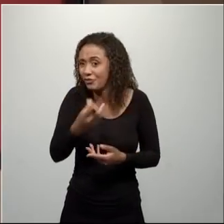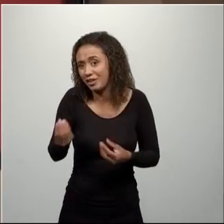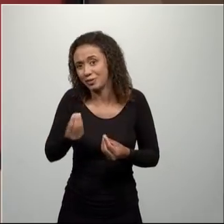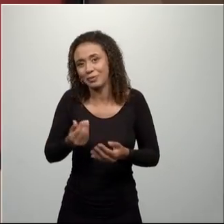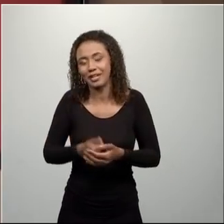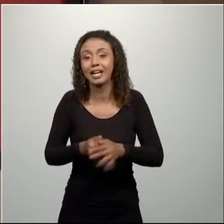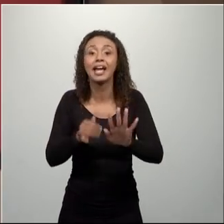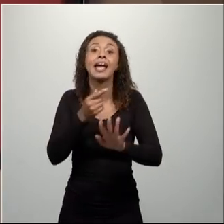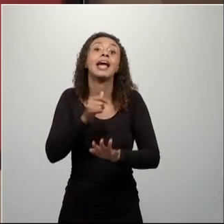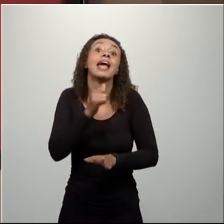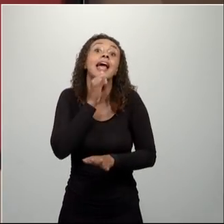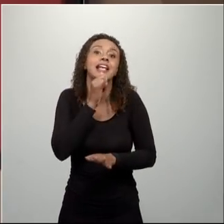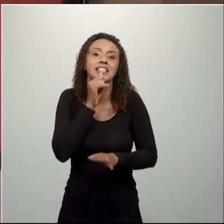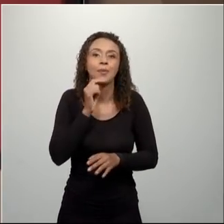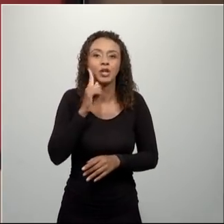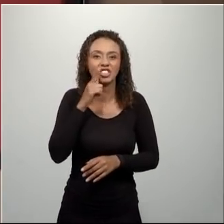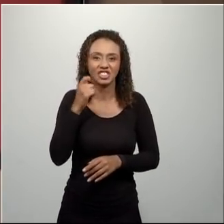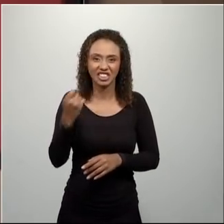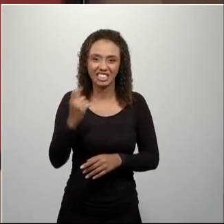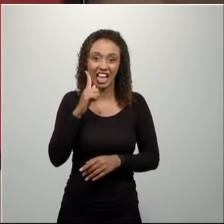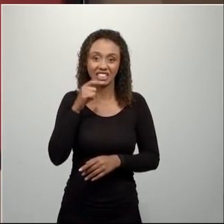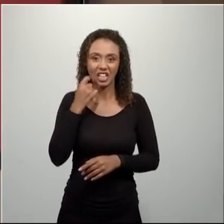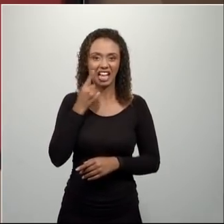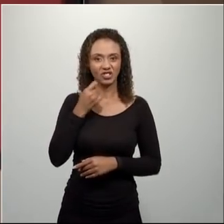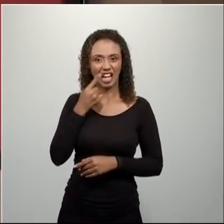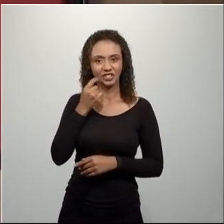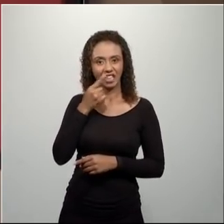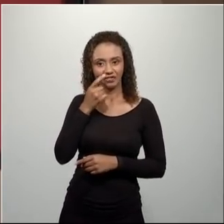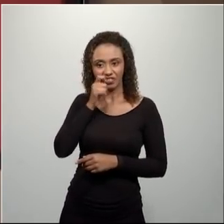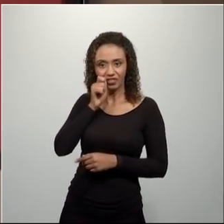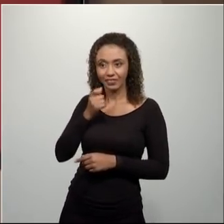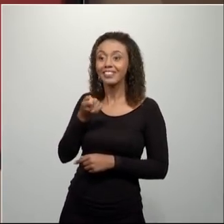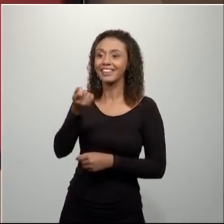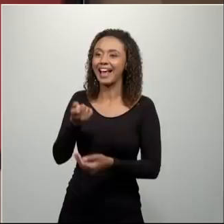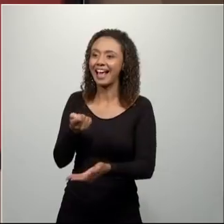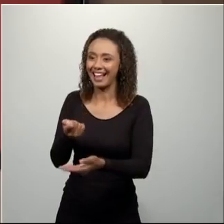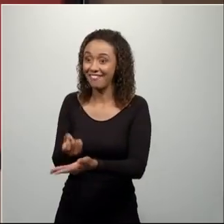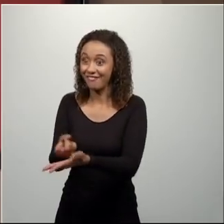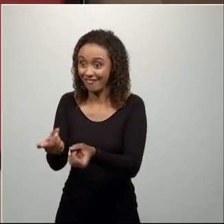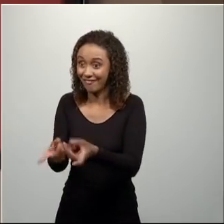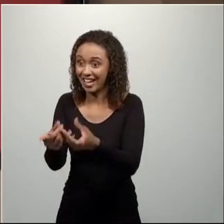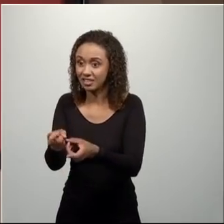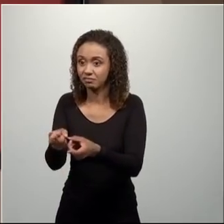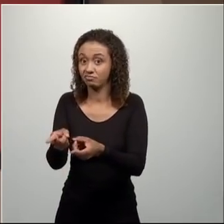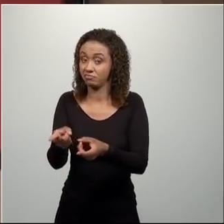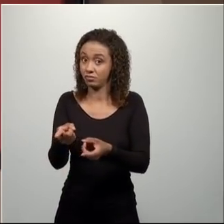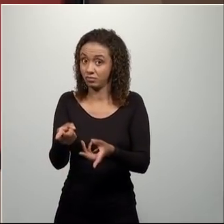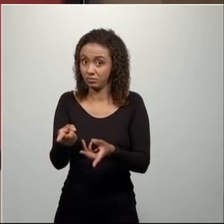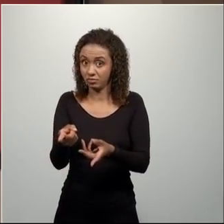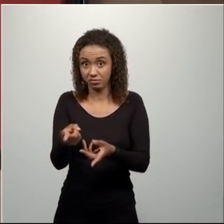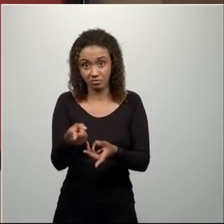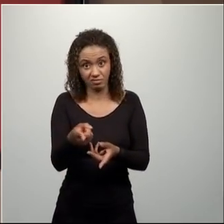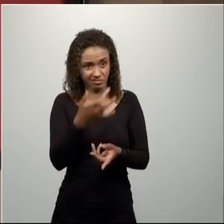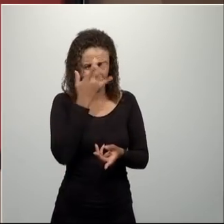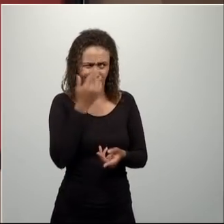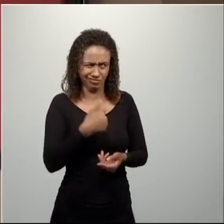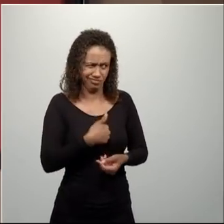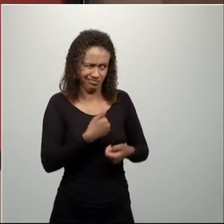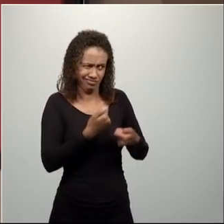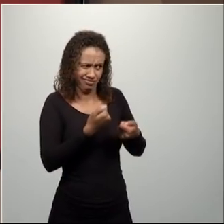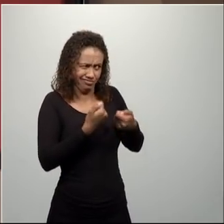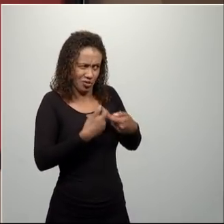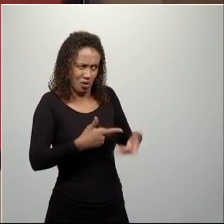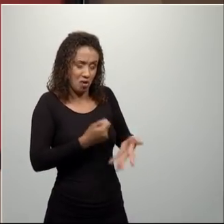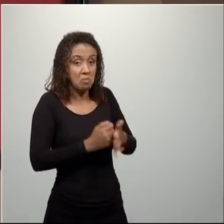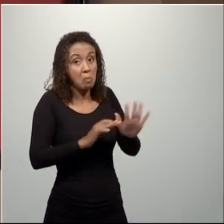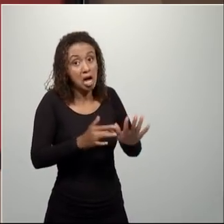chiclete mastigado e tentar vender pra você vai falar não pagou nada por isso mas alguém pode pagar então o valor por trás